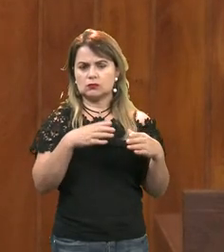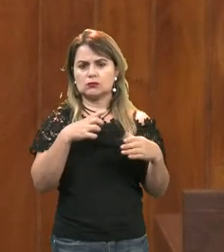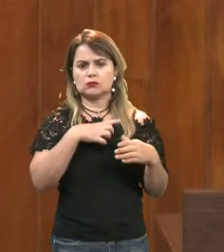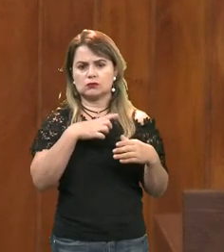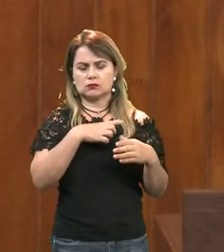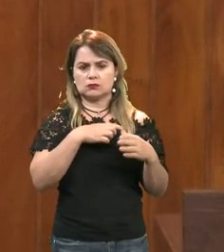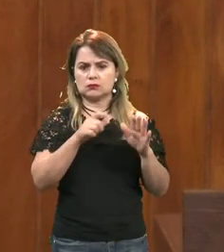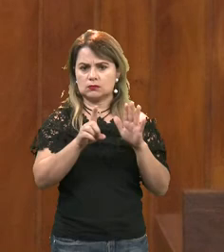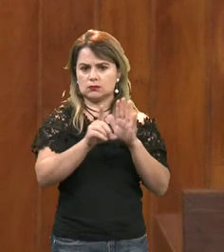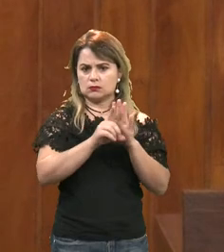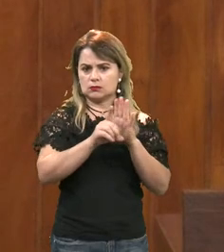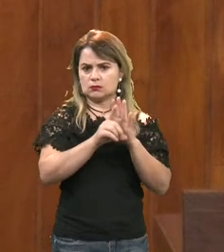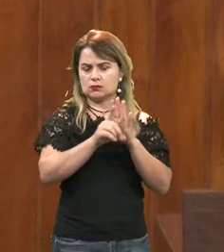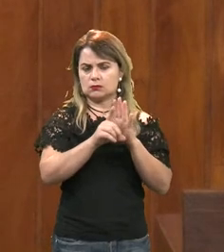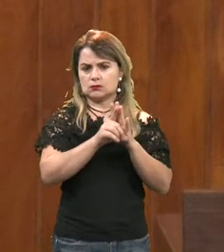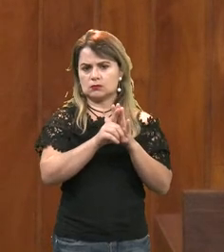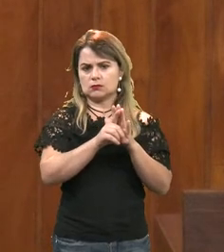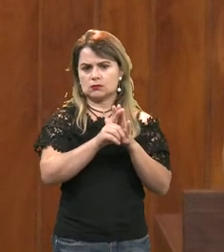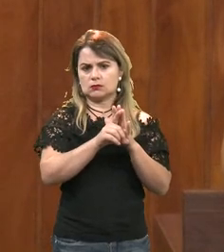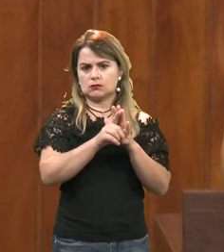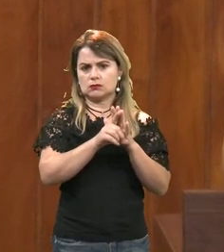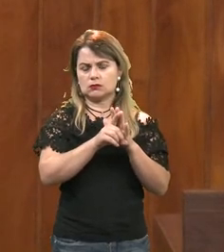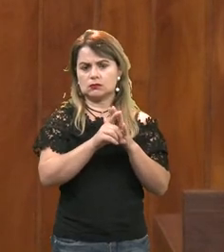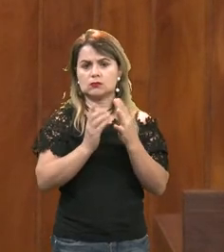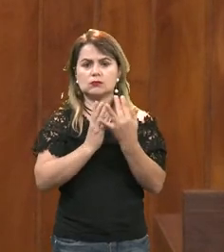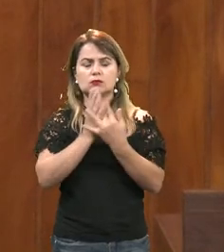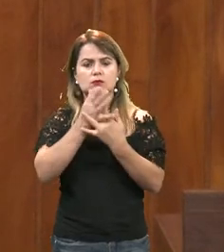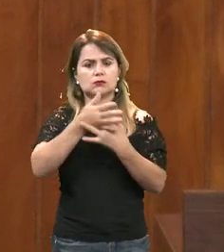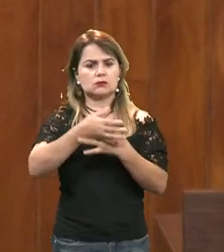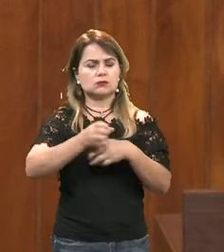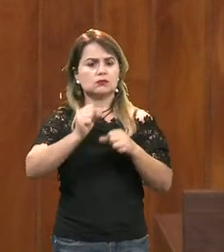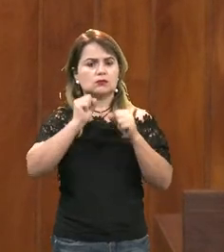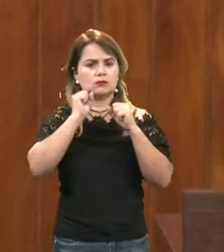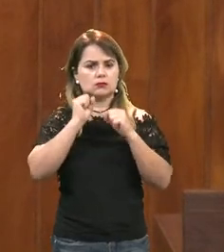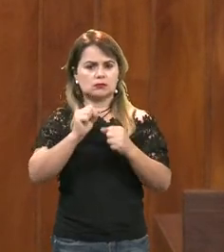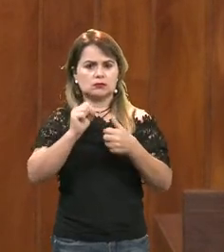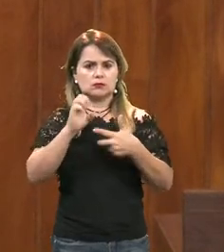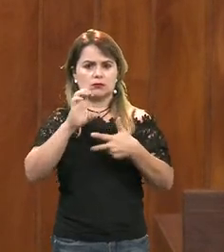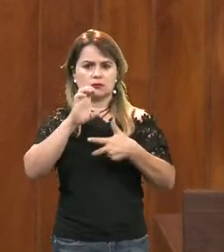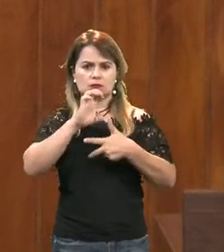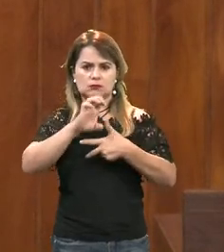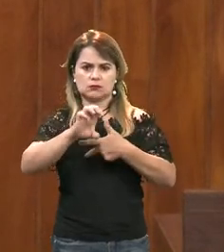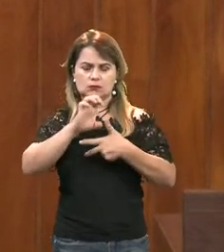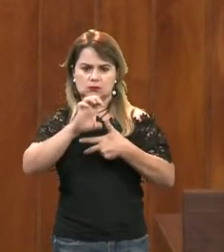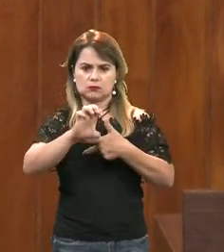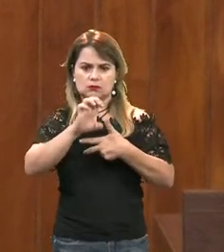de decreto promulgado pelo Poder Executivo.